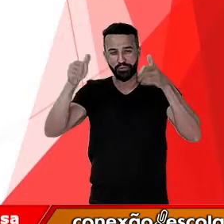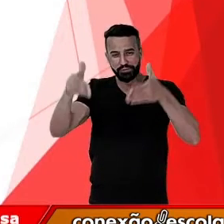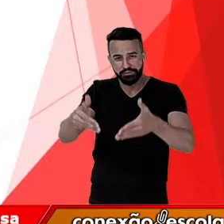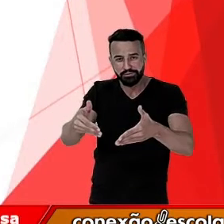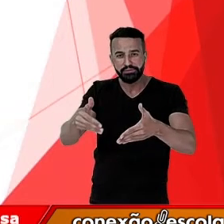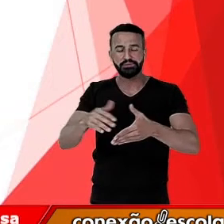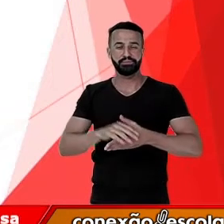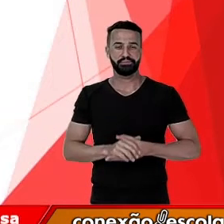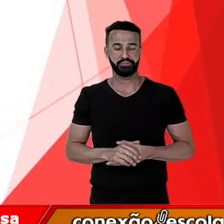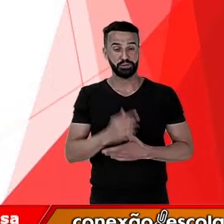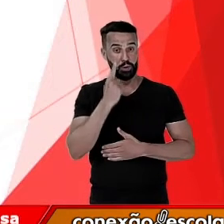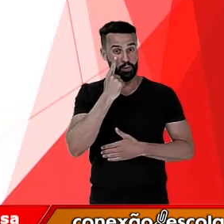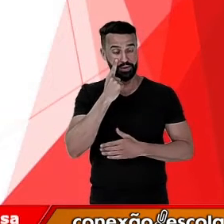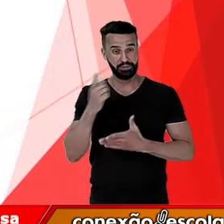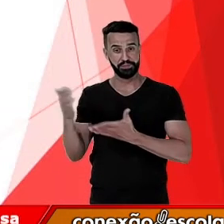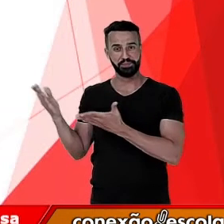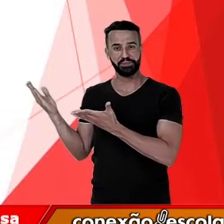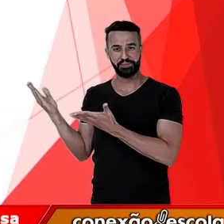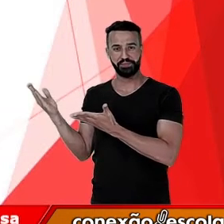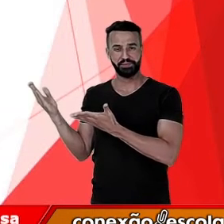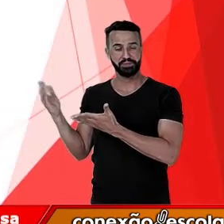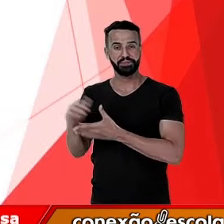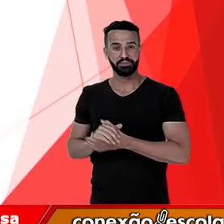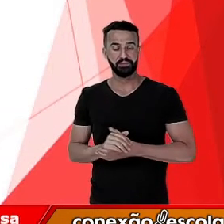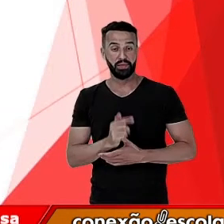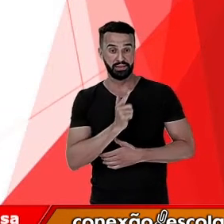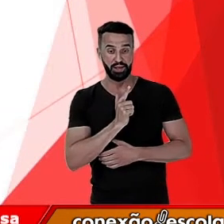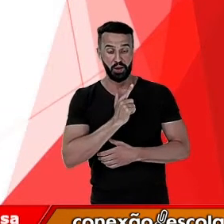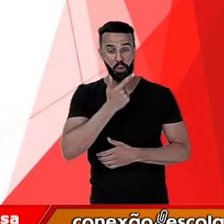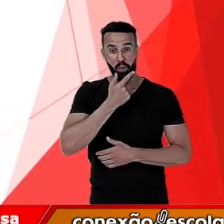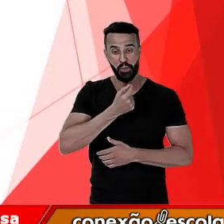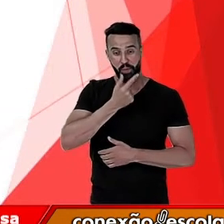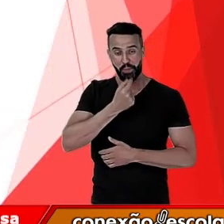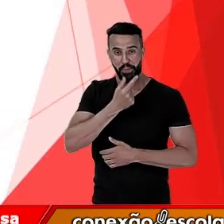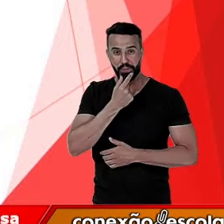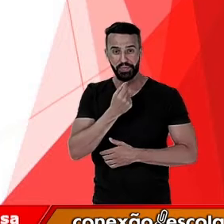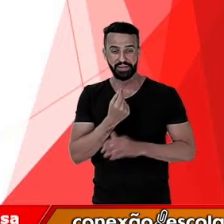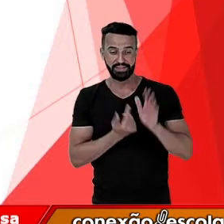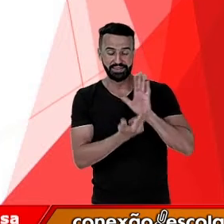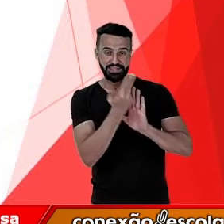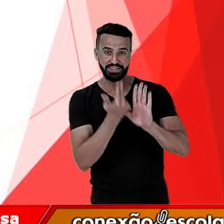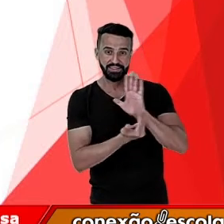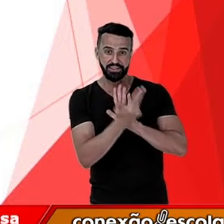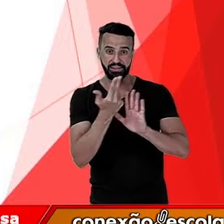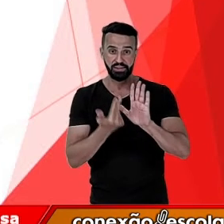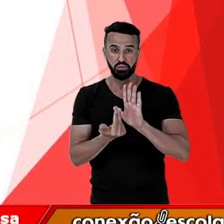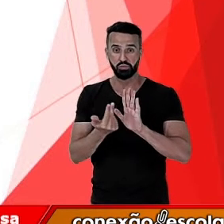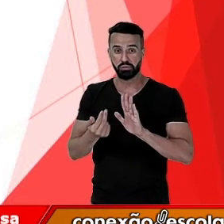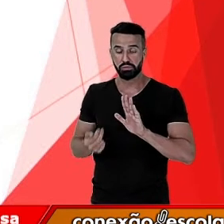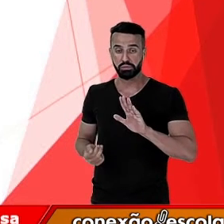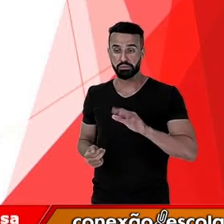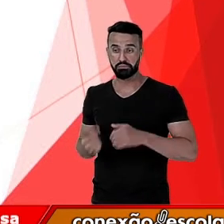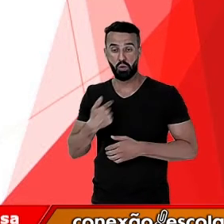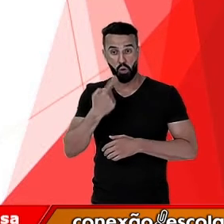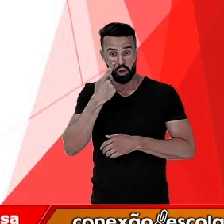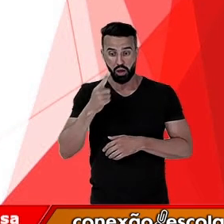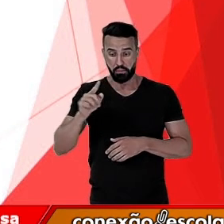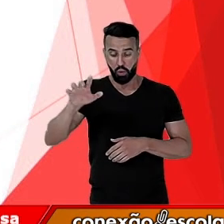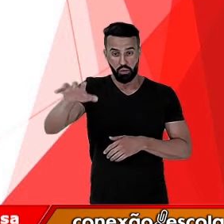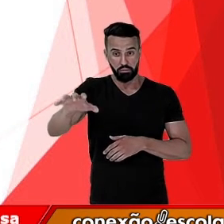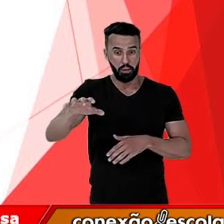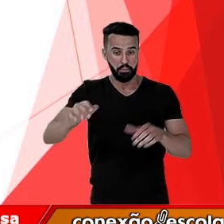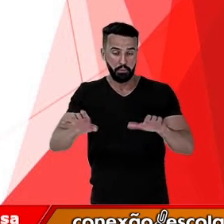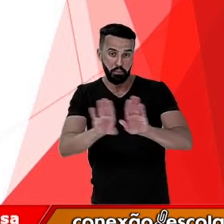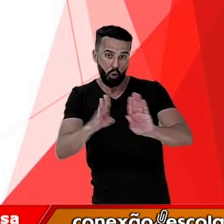aula. Nós temos aqui o Senninha entrando, abrindo a porta. Perceba a mão dele em